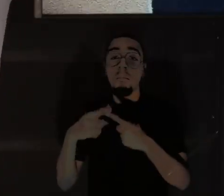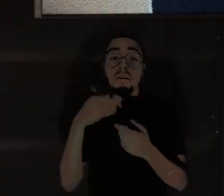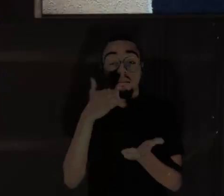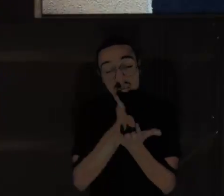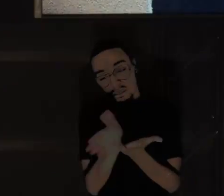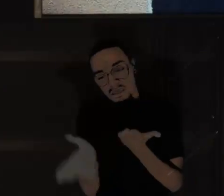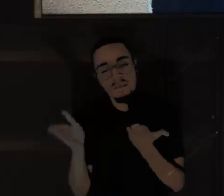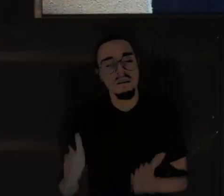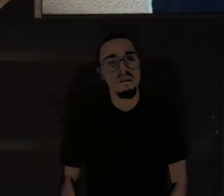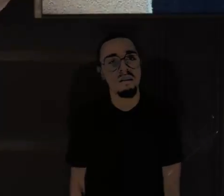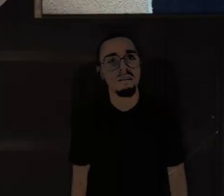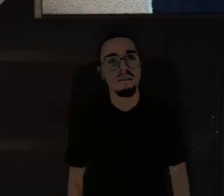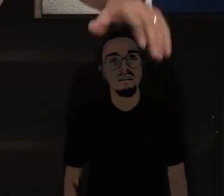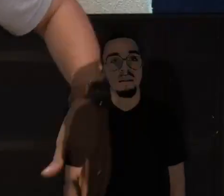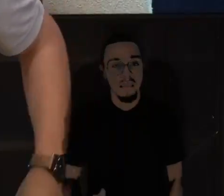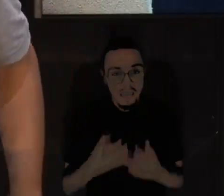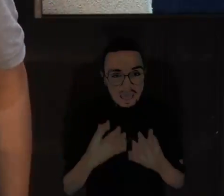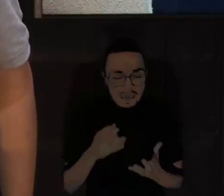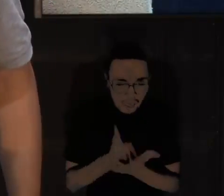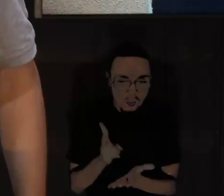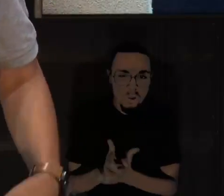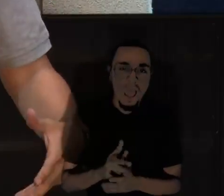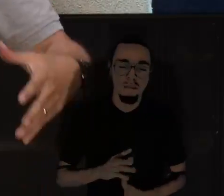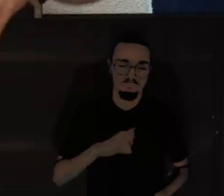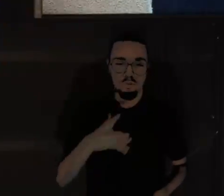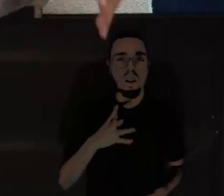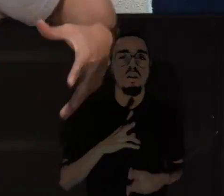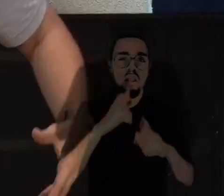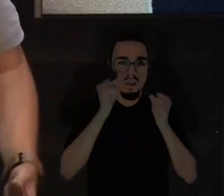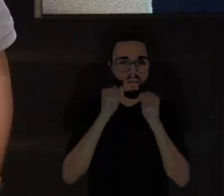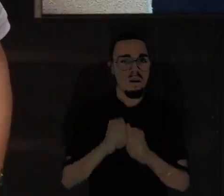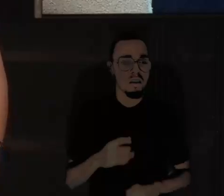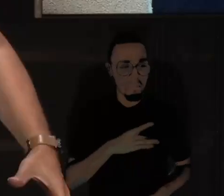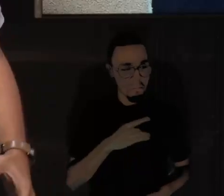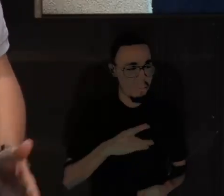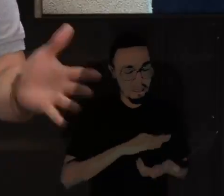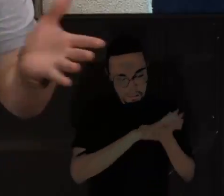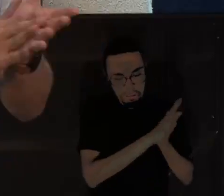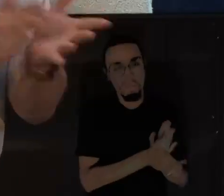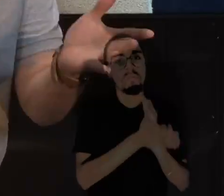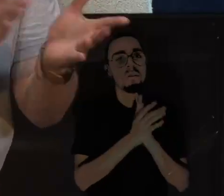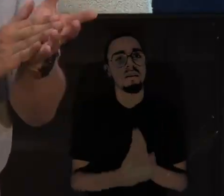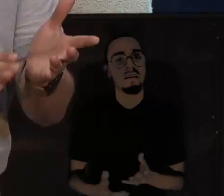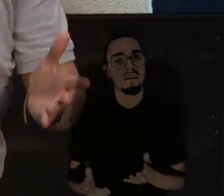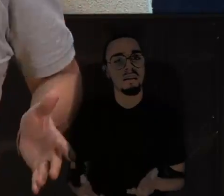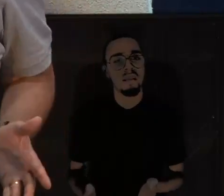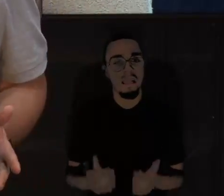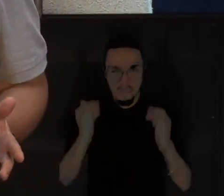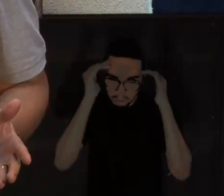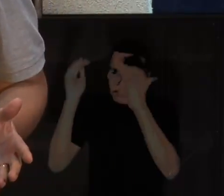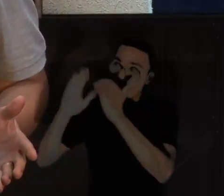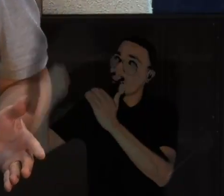Quer vencer as síndromes? Quer parar de tremer? Quer parar de ser medroso? Quer parar de fugir? Cadê seu chamado?